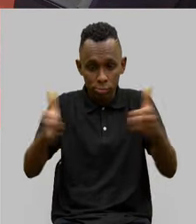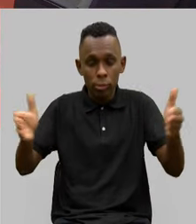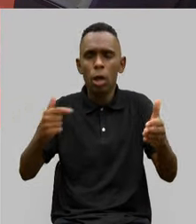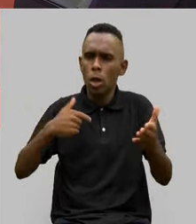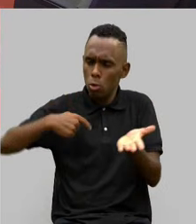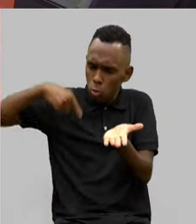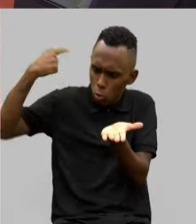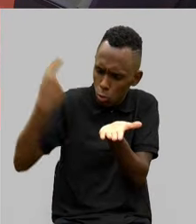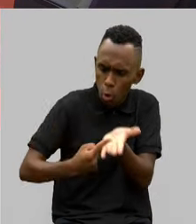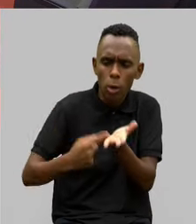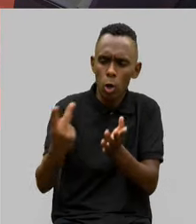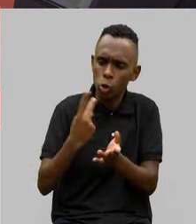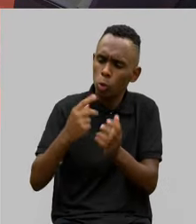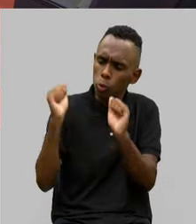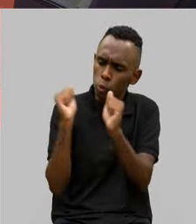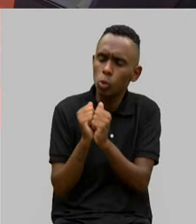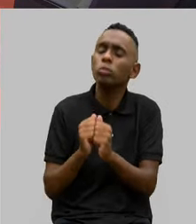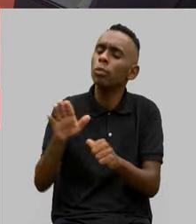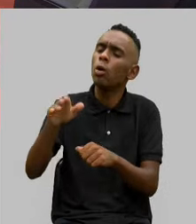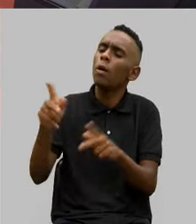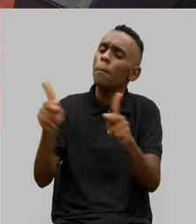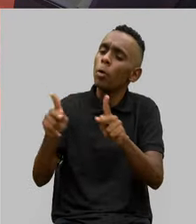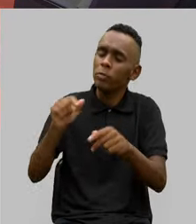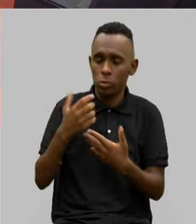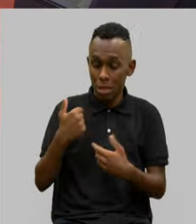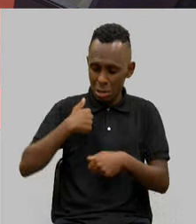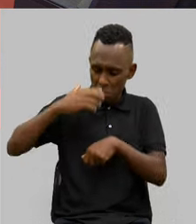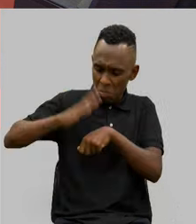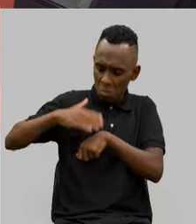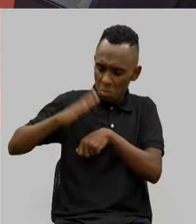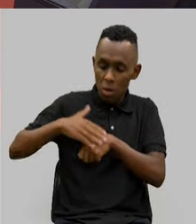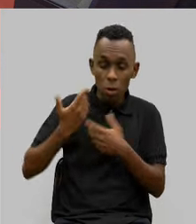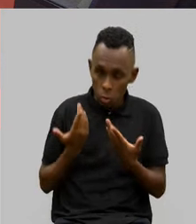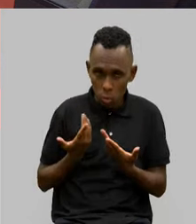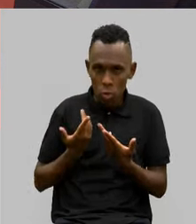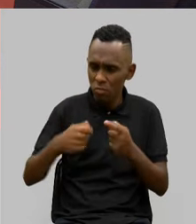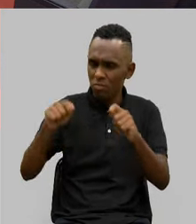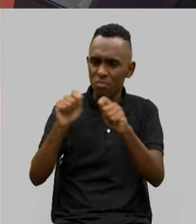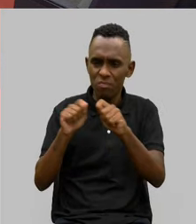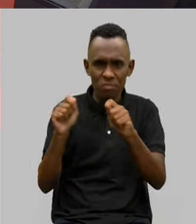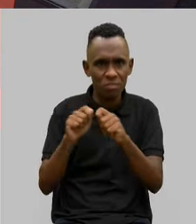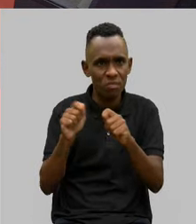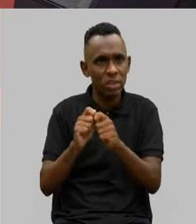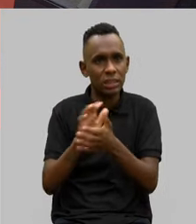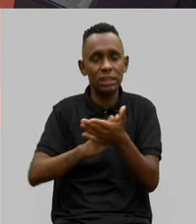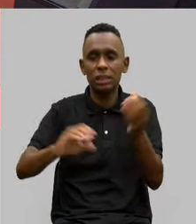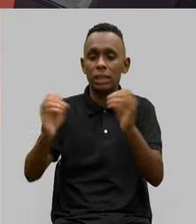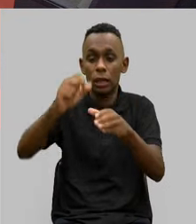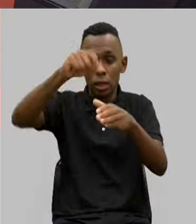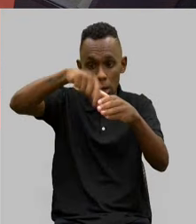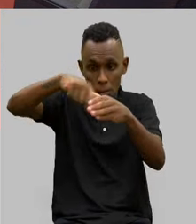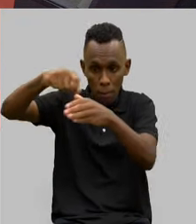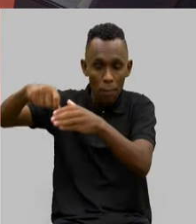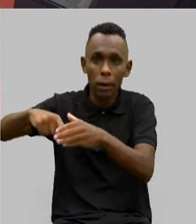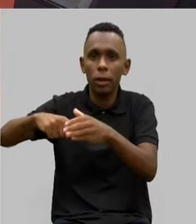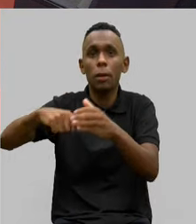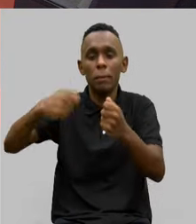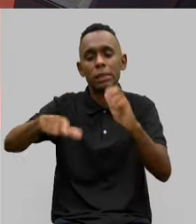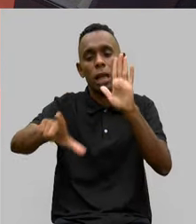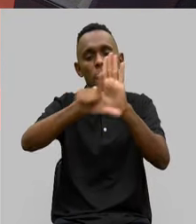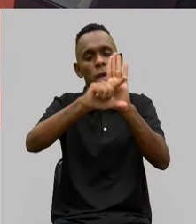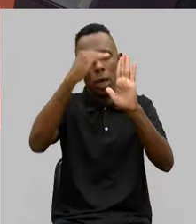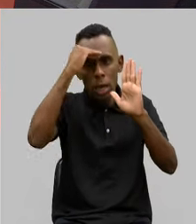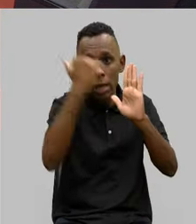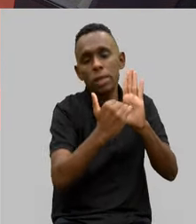compromisso com ele de dizendo o seguinte Professor eu não vou fazer nenhum cultivo fora da legalidade